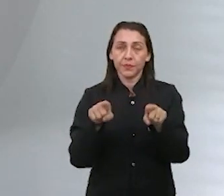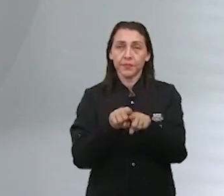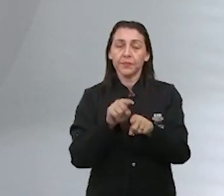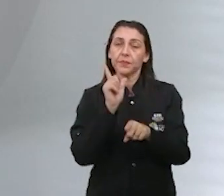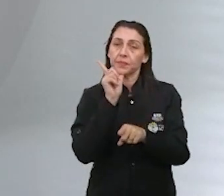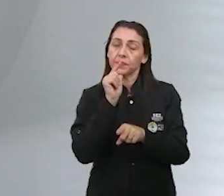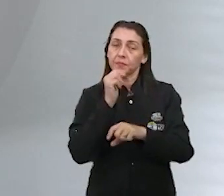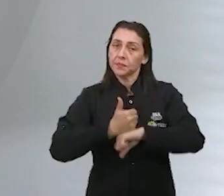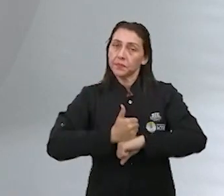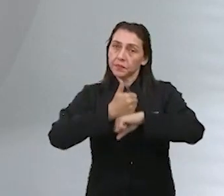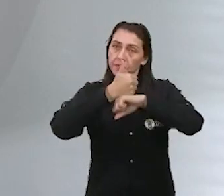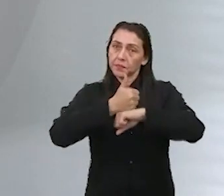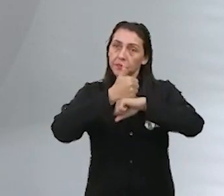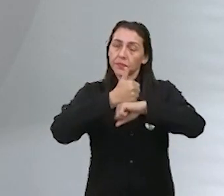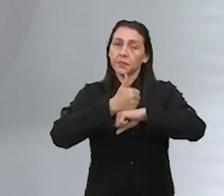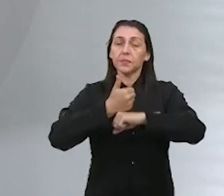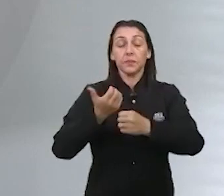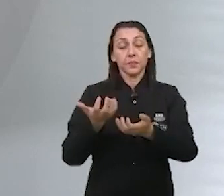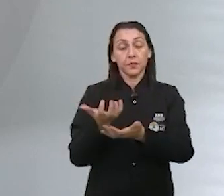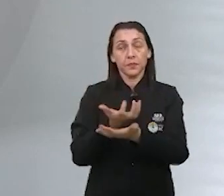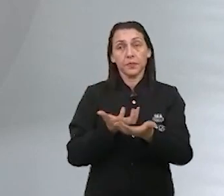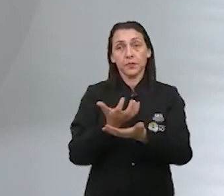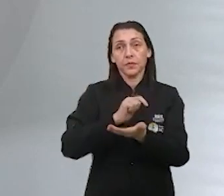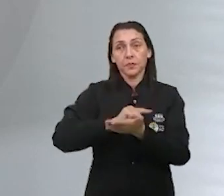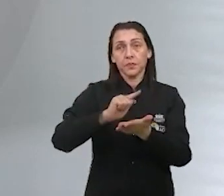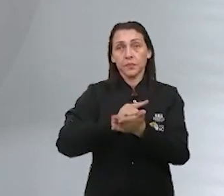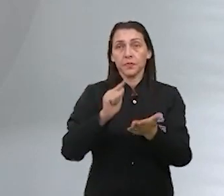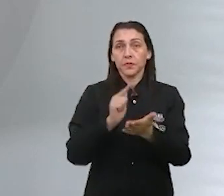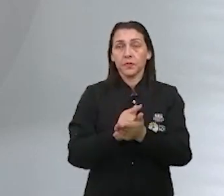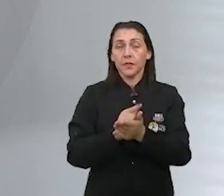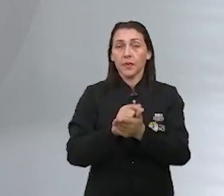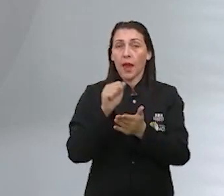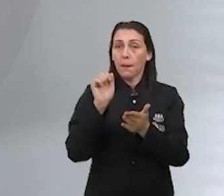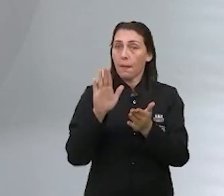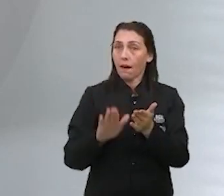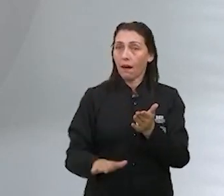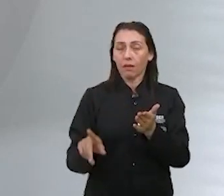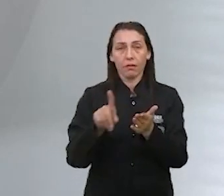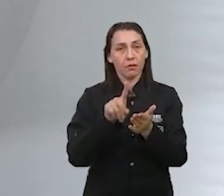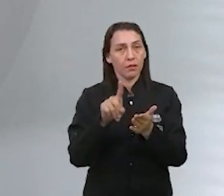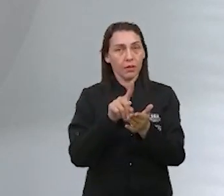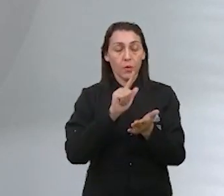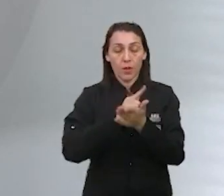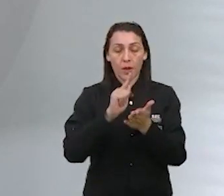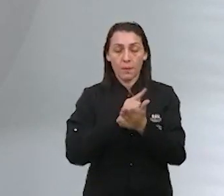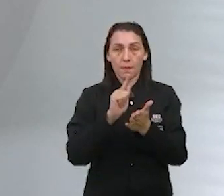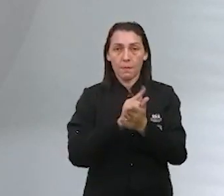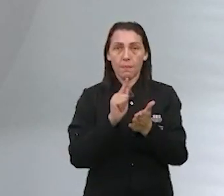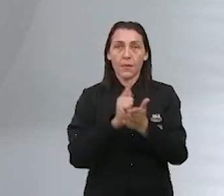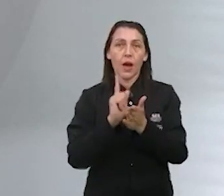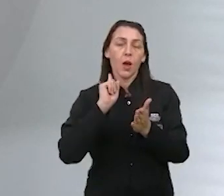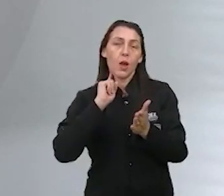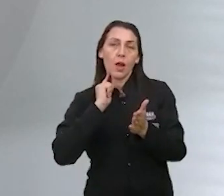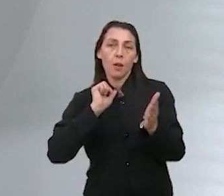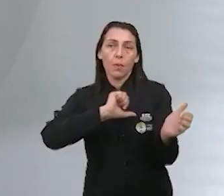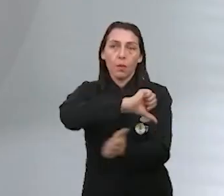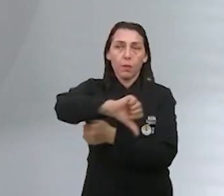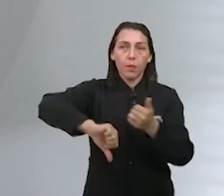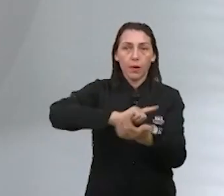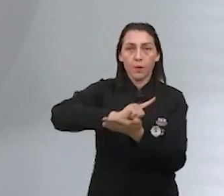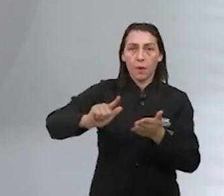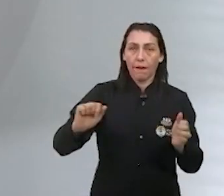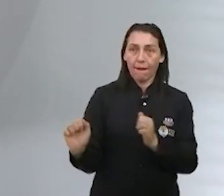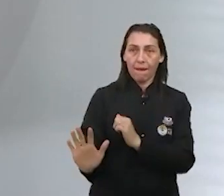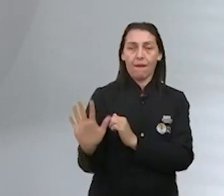água com qualidade, nesse tratamento da água. Não é barato tratar a água, tá? Tornar uma água suja em água potável é